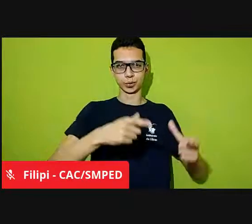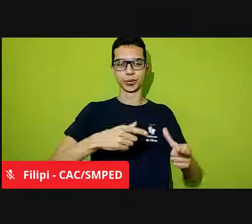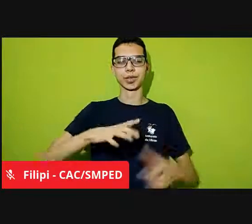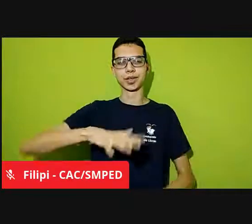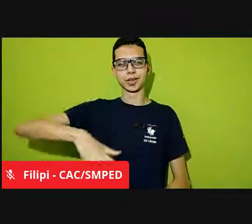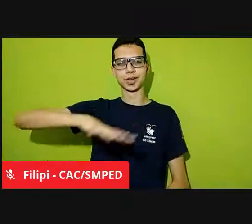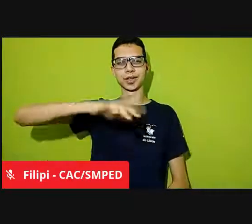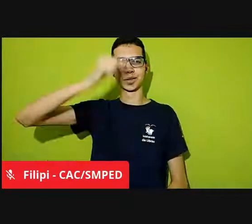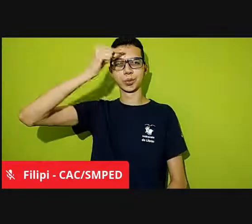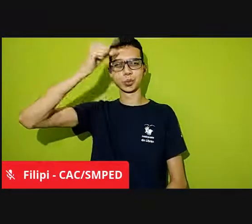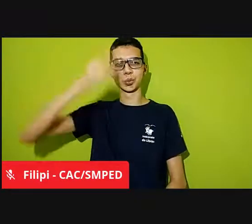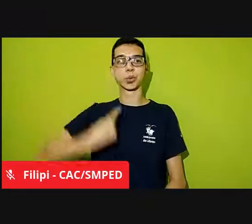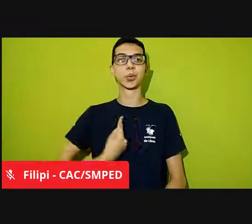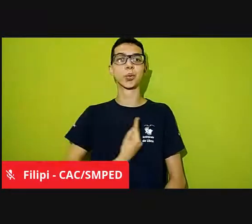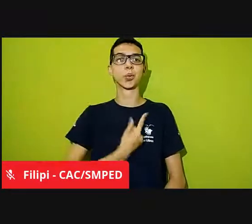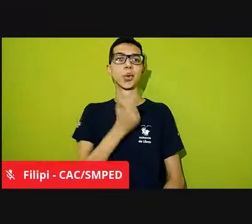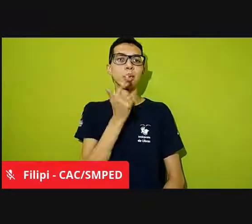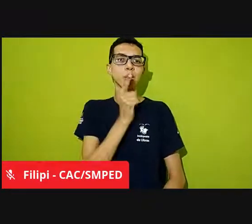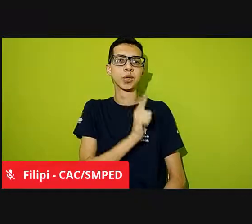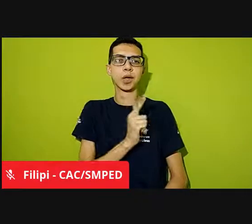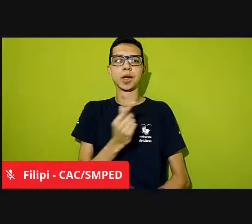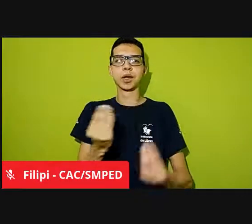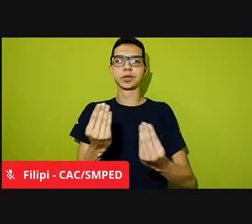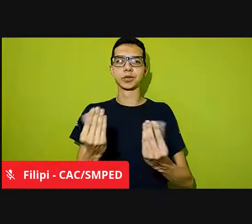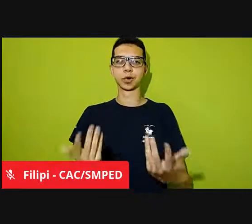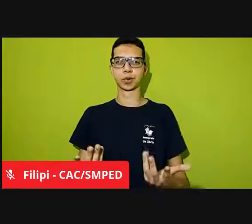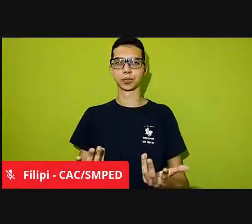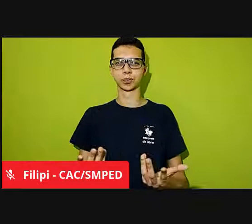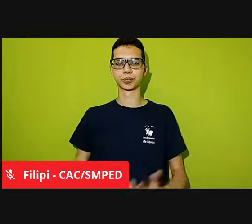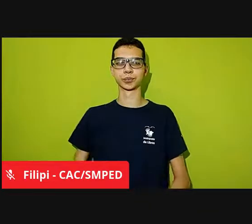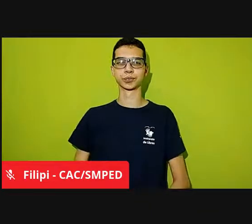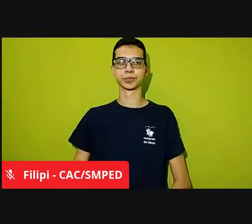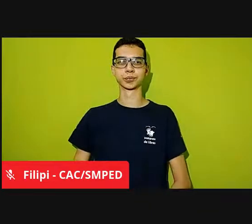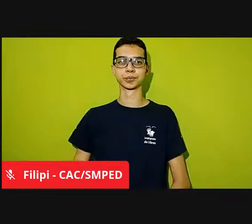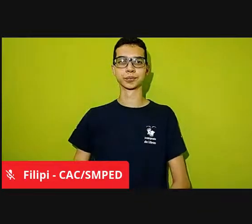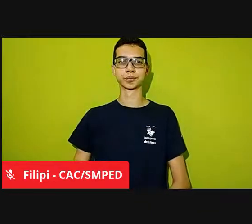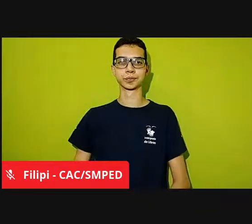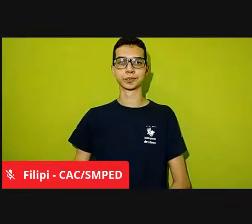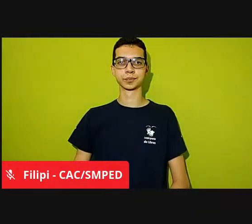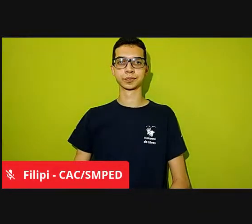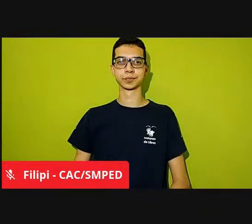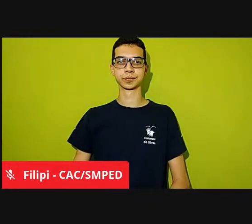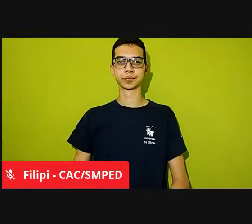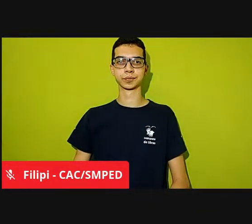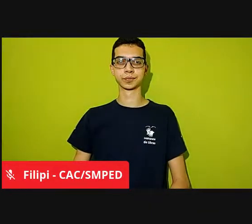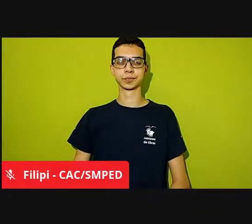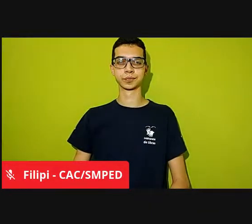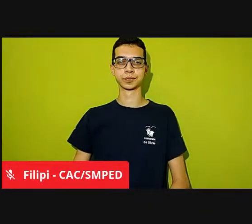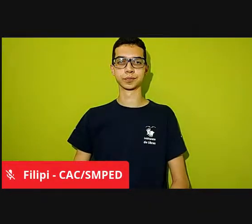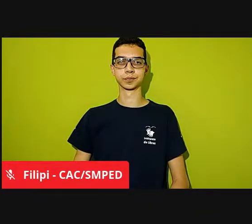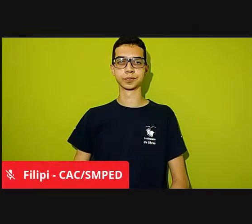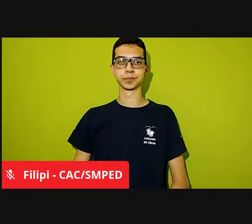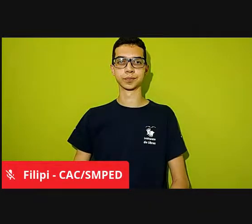e como a gente consegue reverter essas práticas para o modo online, assim, né, para